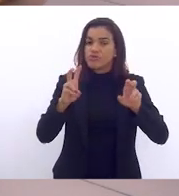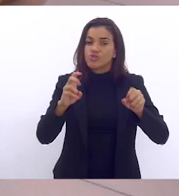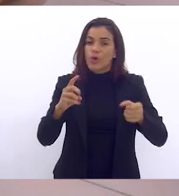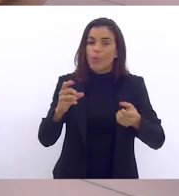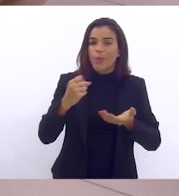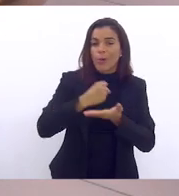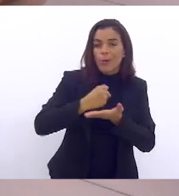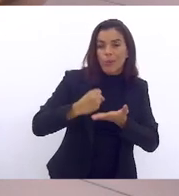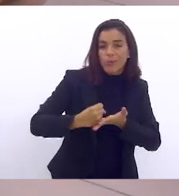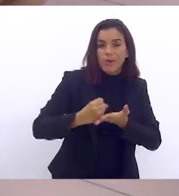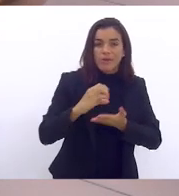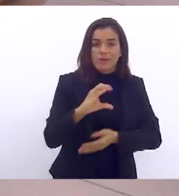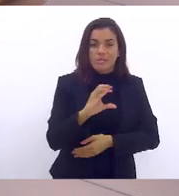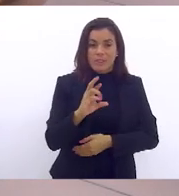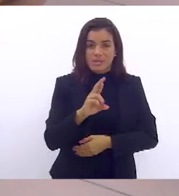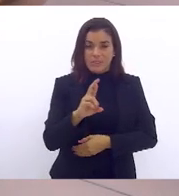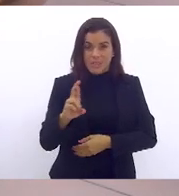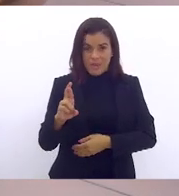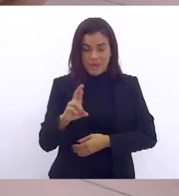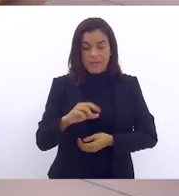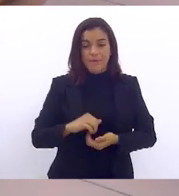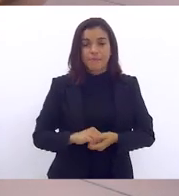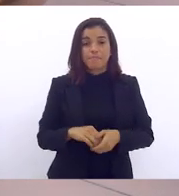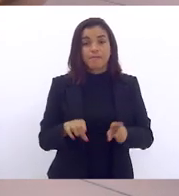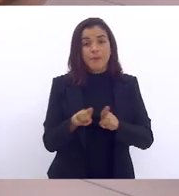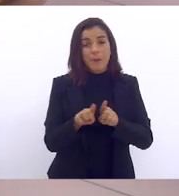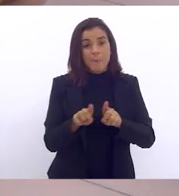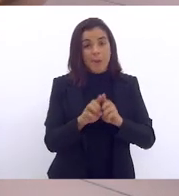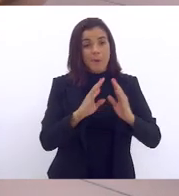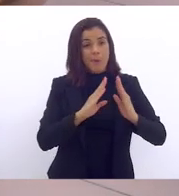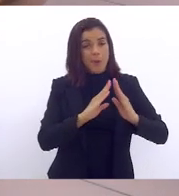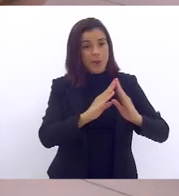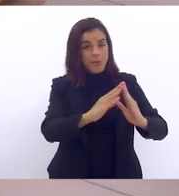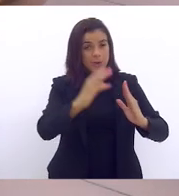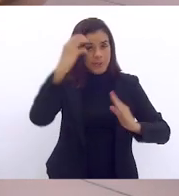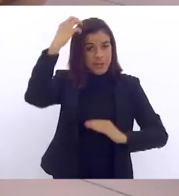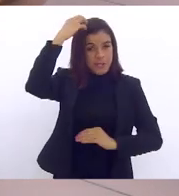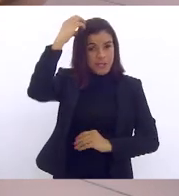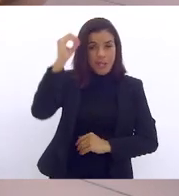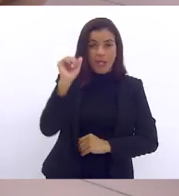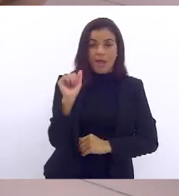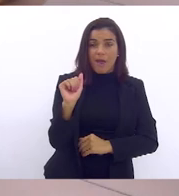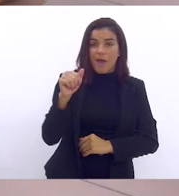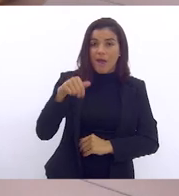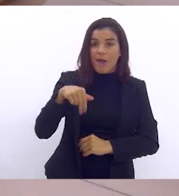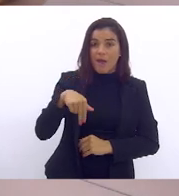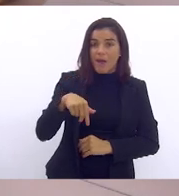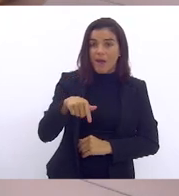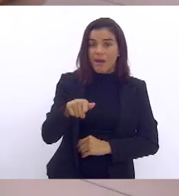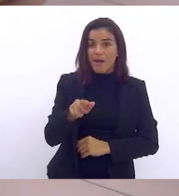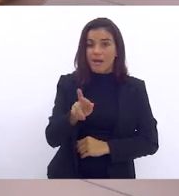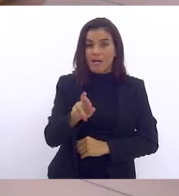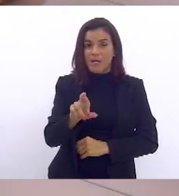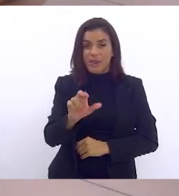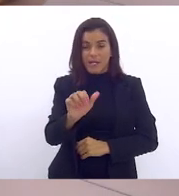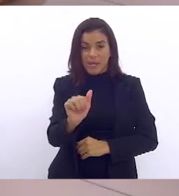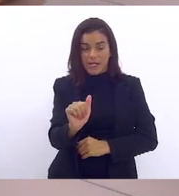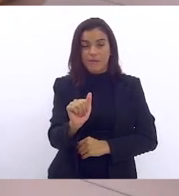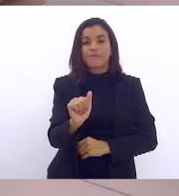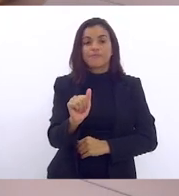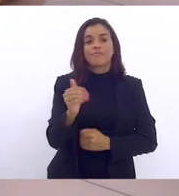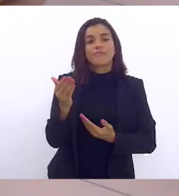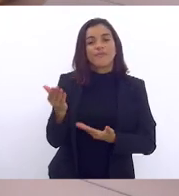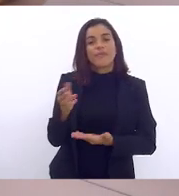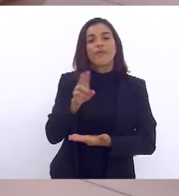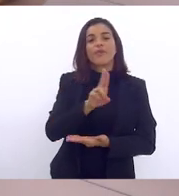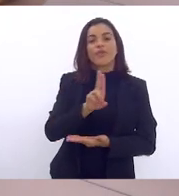concessão agradecer a presença do morador de Angra dos Reis inclusive meu amig Vinícius Zanela por